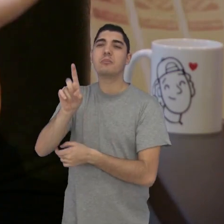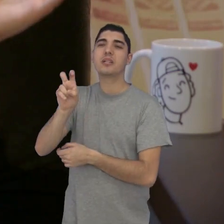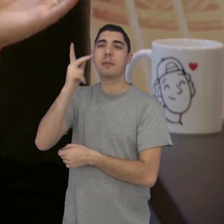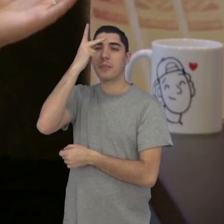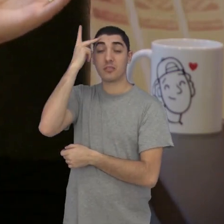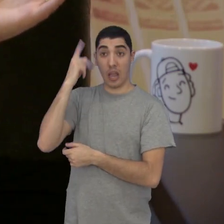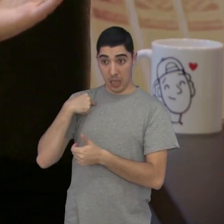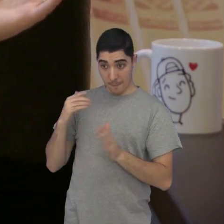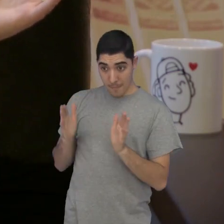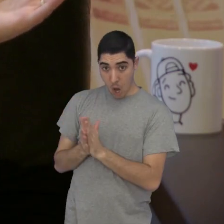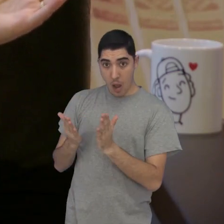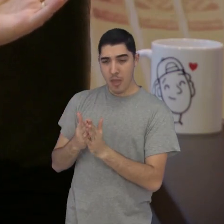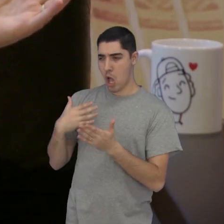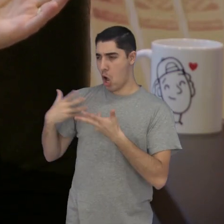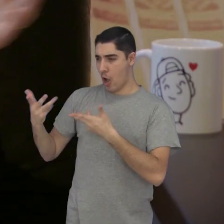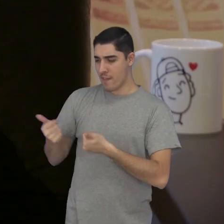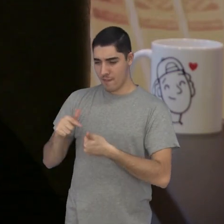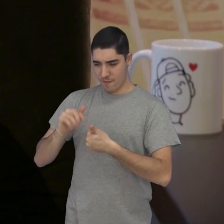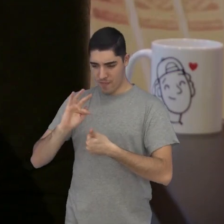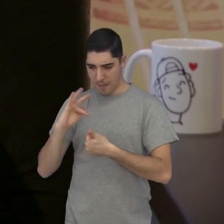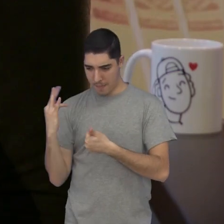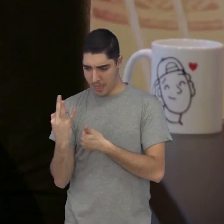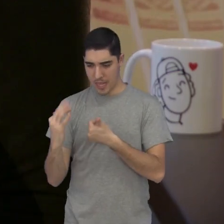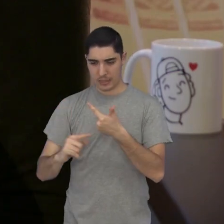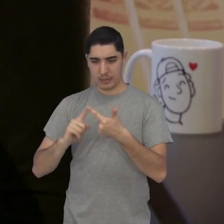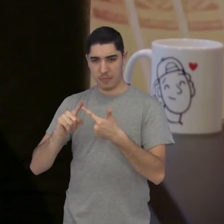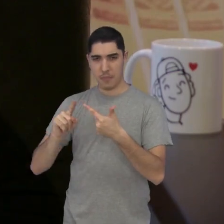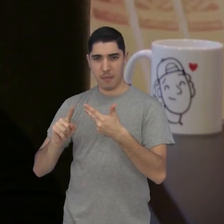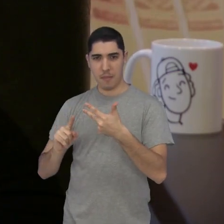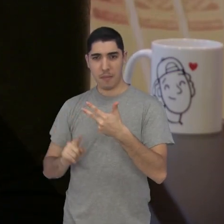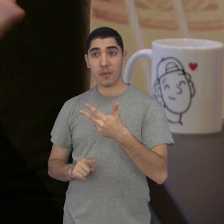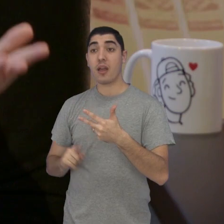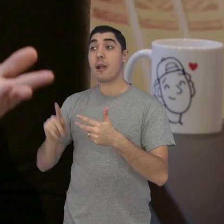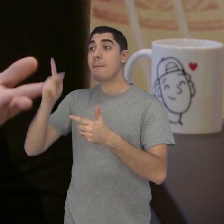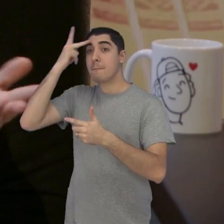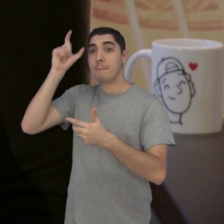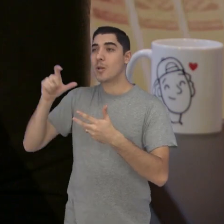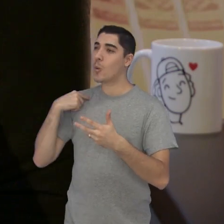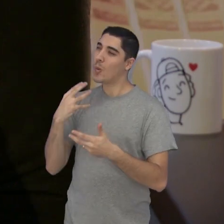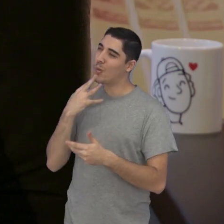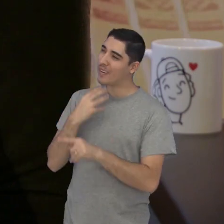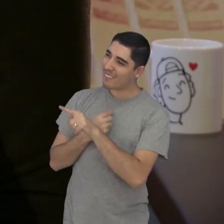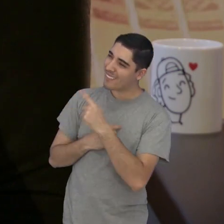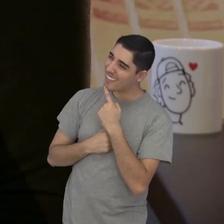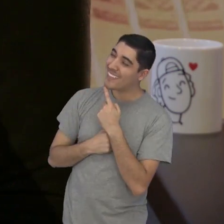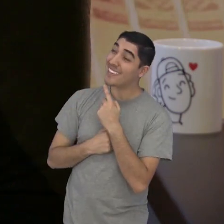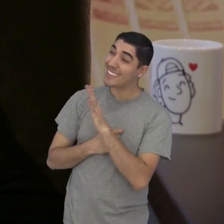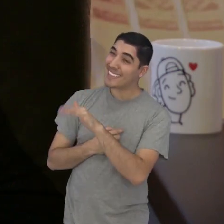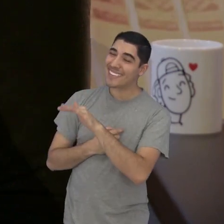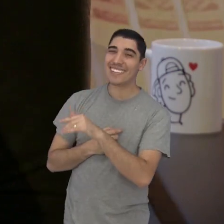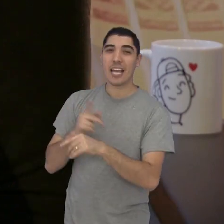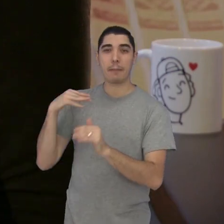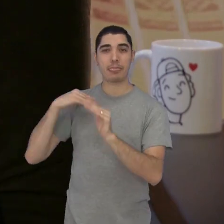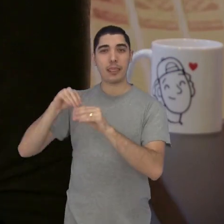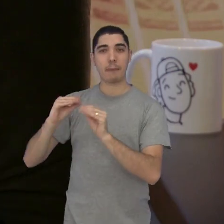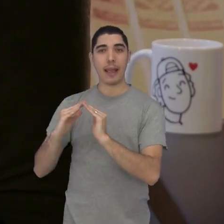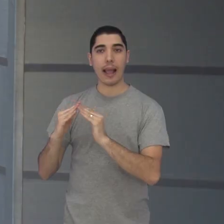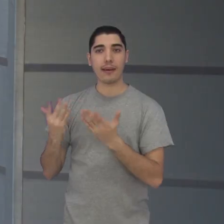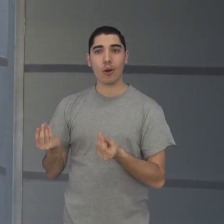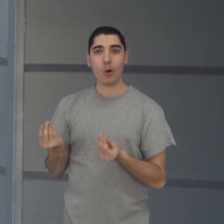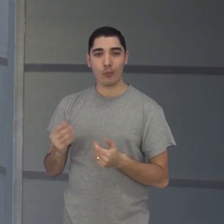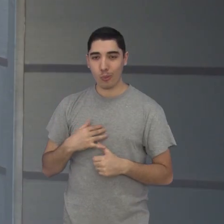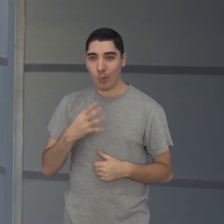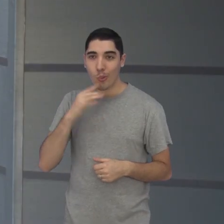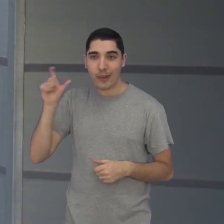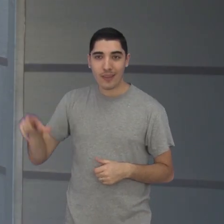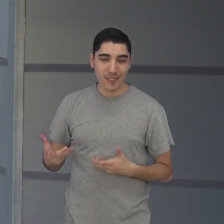15 pessoas. Pobre, ele convida a família, uns 500 pessoas à parte que você nem conhece. Estava lotada a casa lá. Mas teve festa